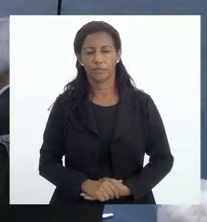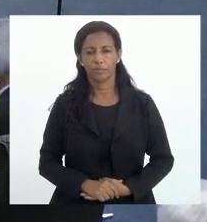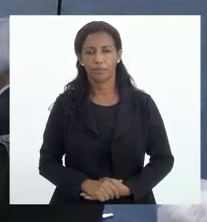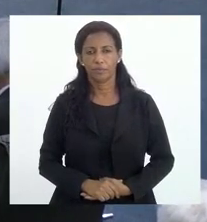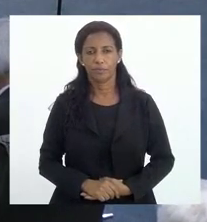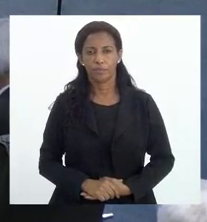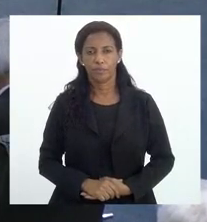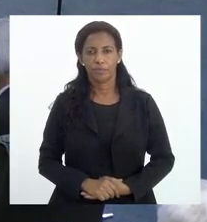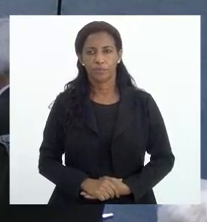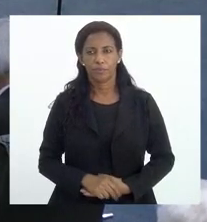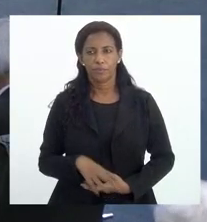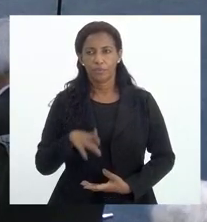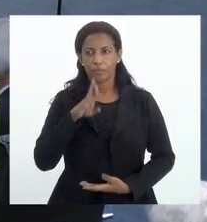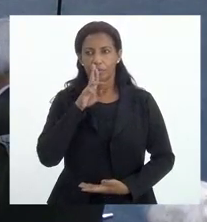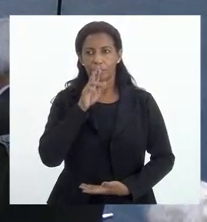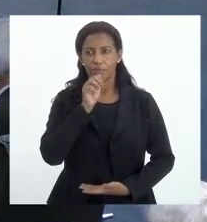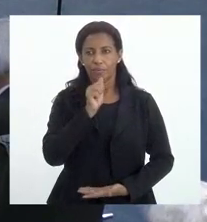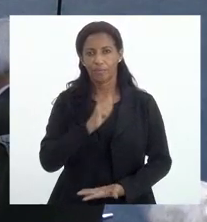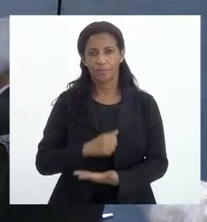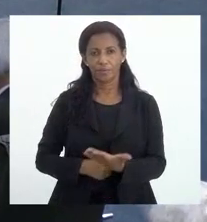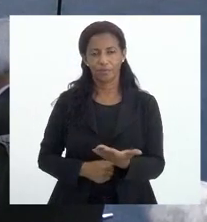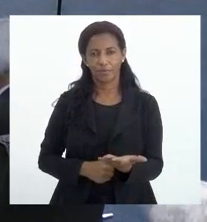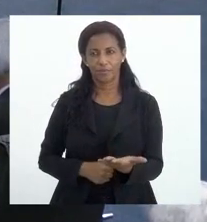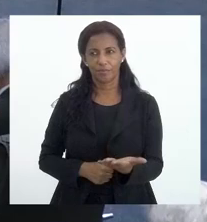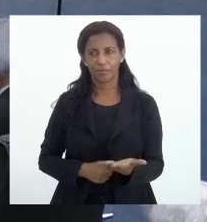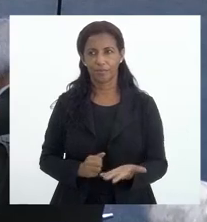Deputado Rodrigo Amorim.